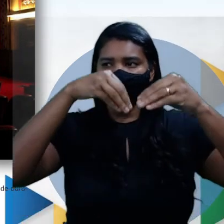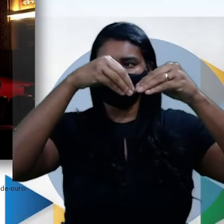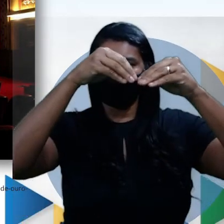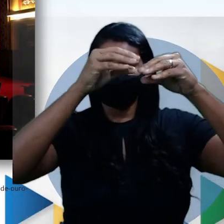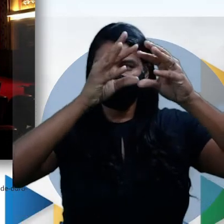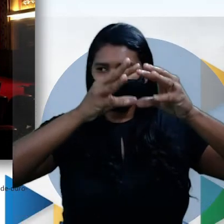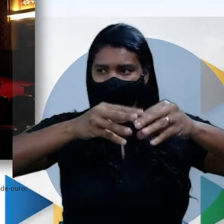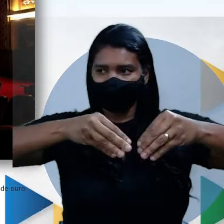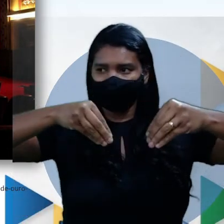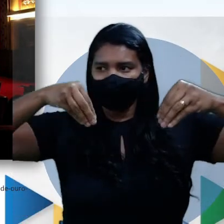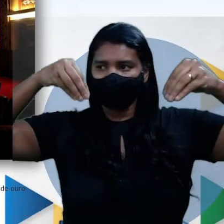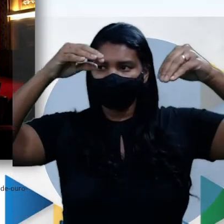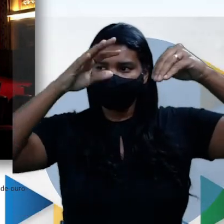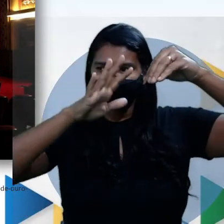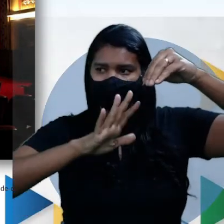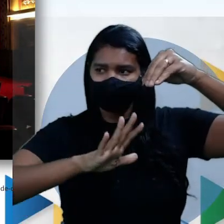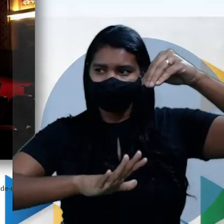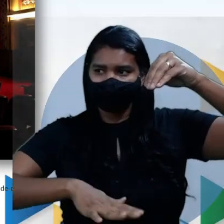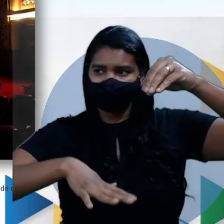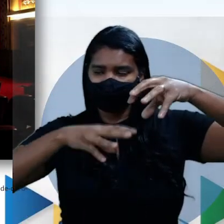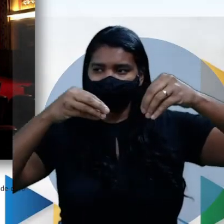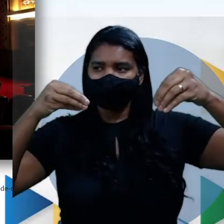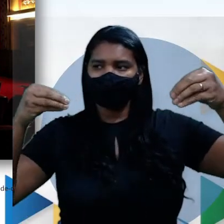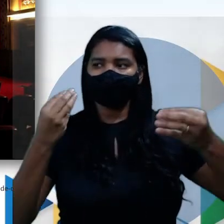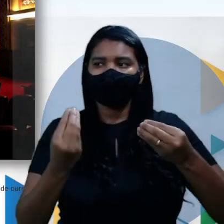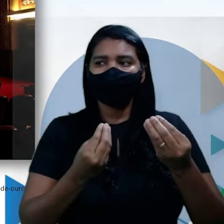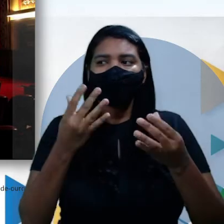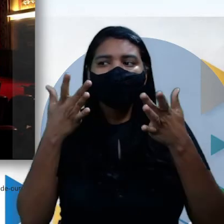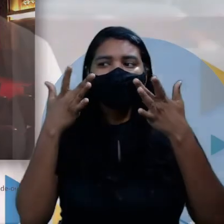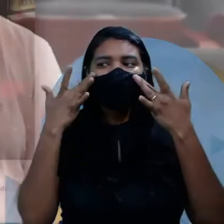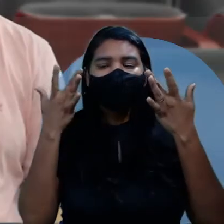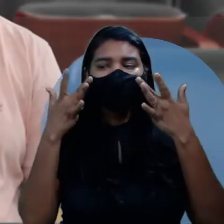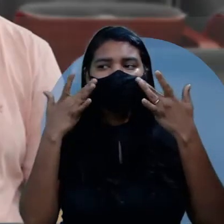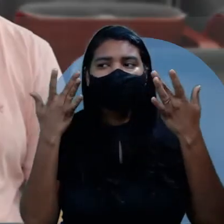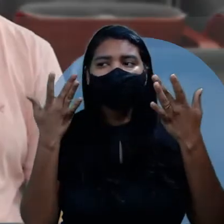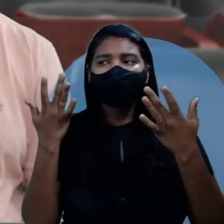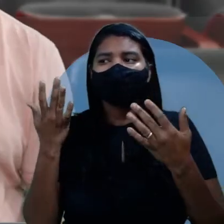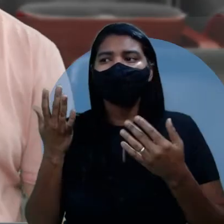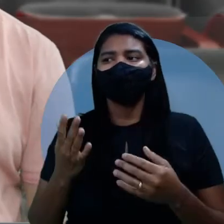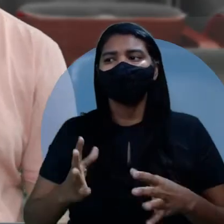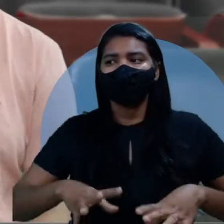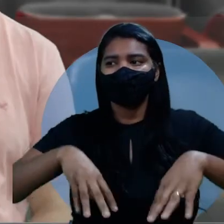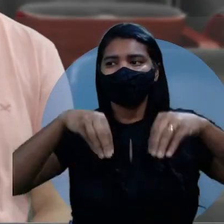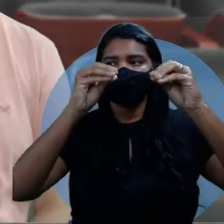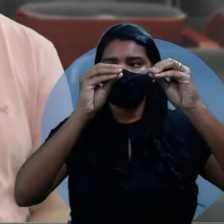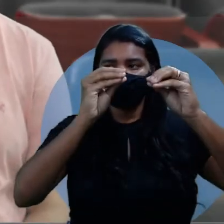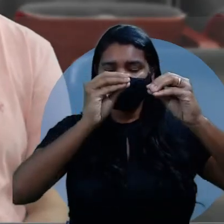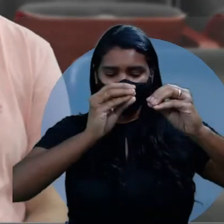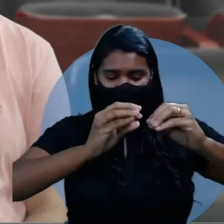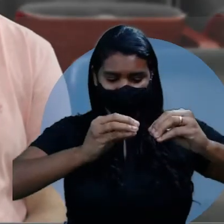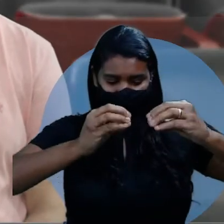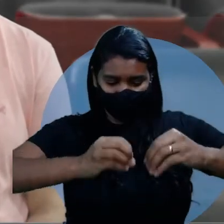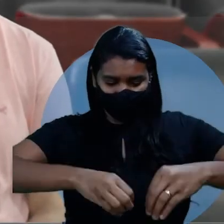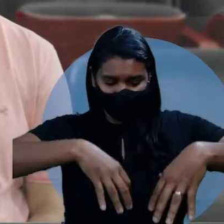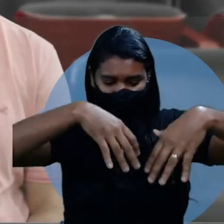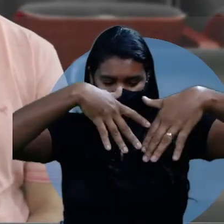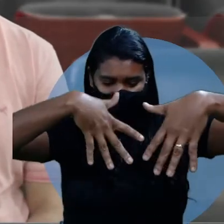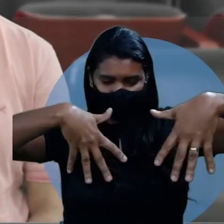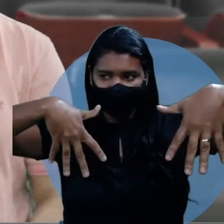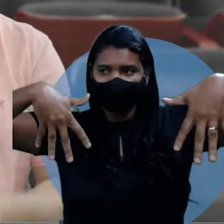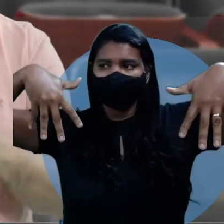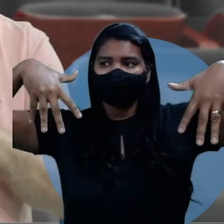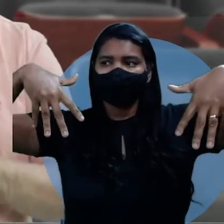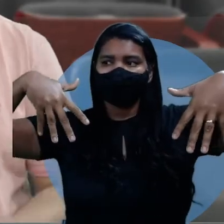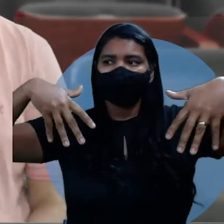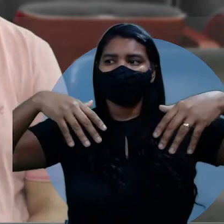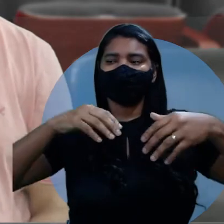se abre na hora do filme como se fosse um teatro. Então dá toda aquela atmosfera, aquele glamour, né, do teatro.